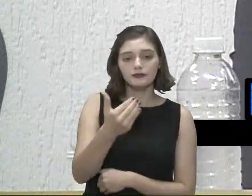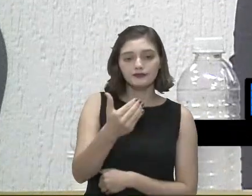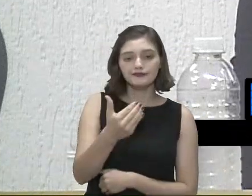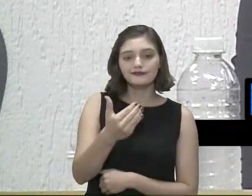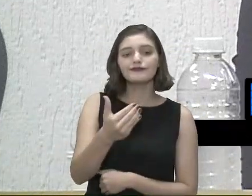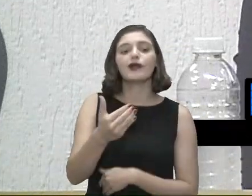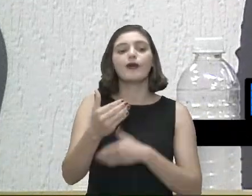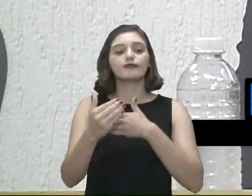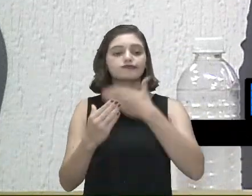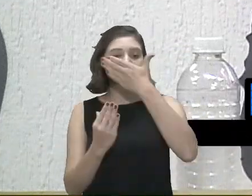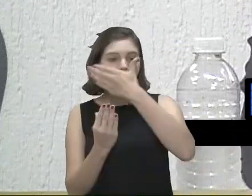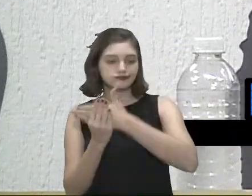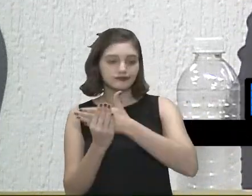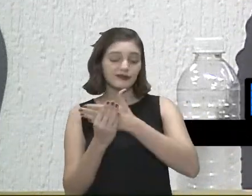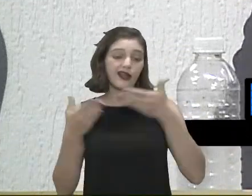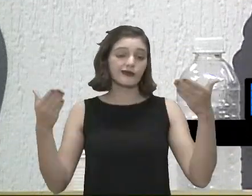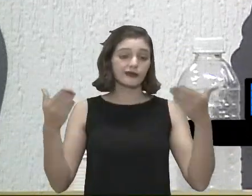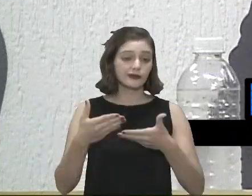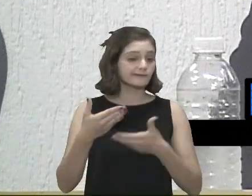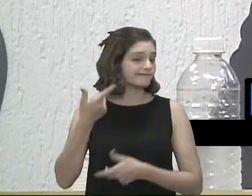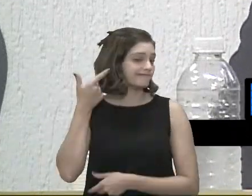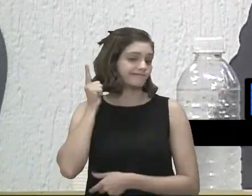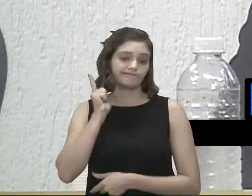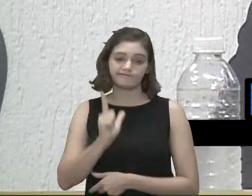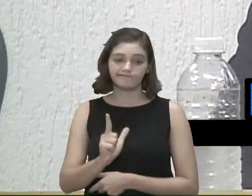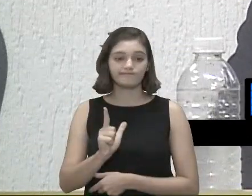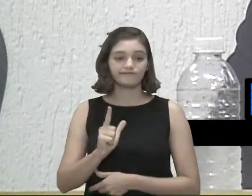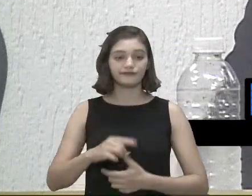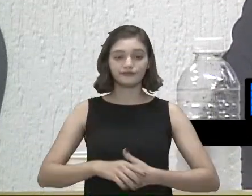tal procedimento, que é que hoje a gente não consegue para você.